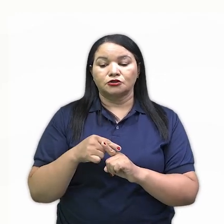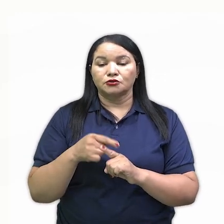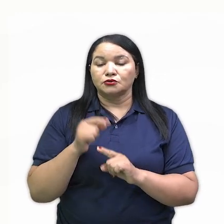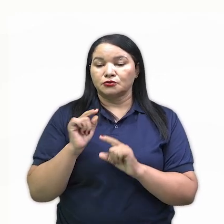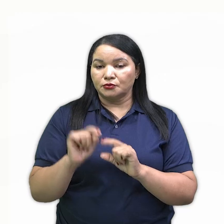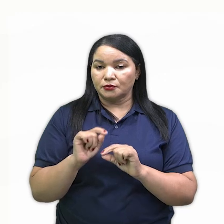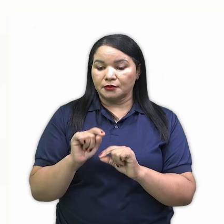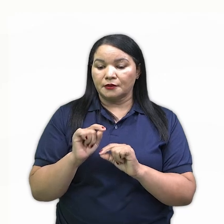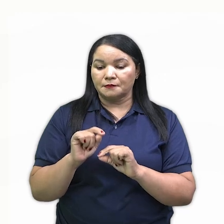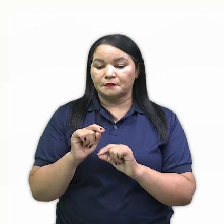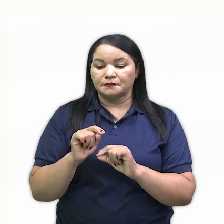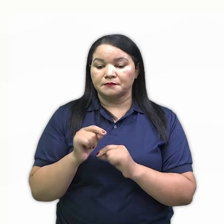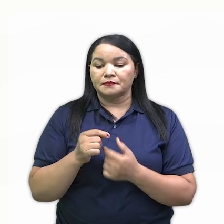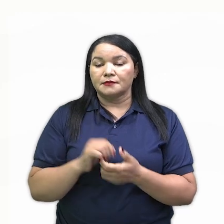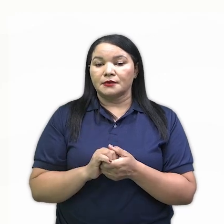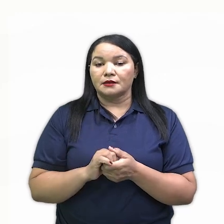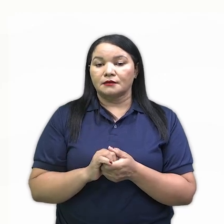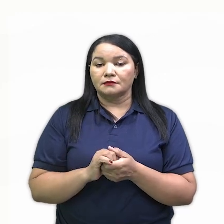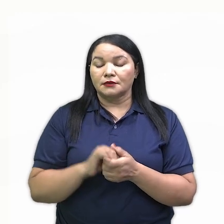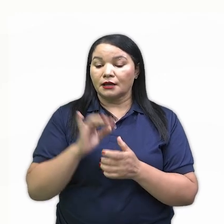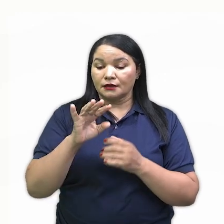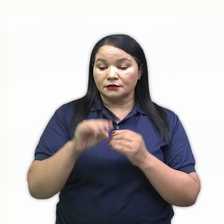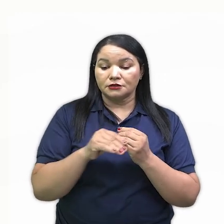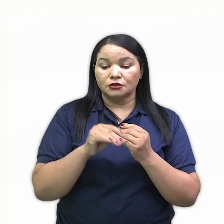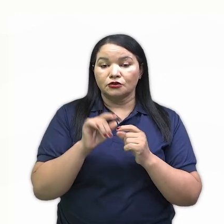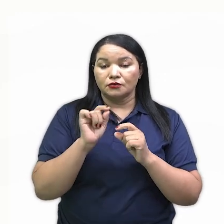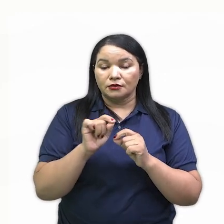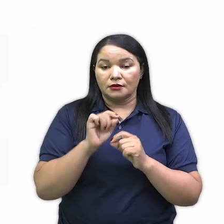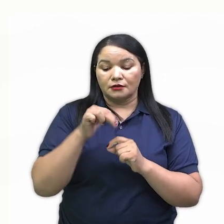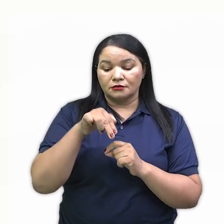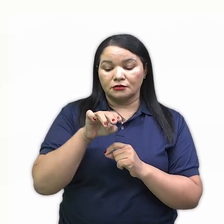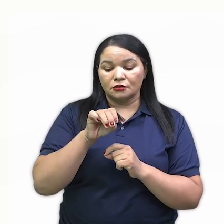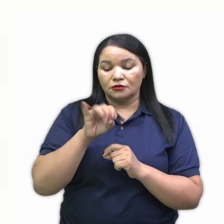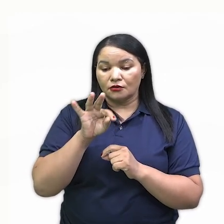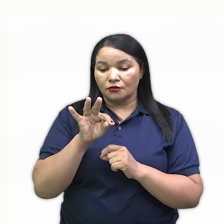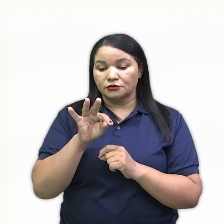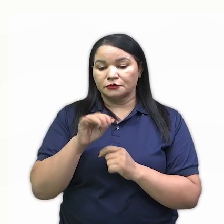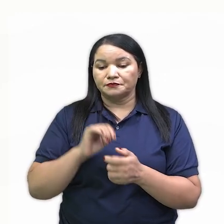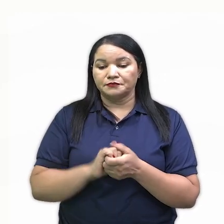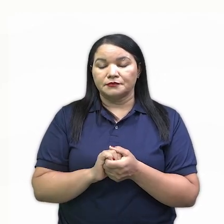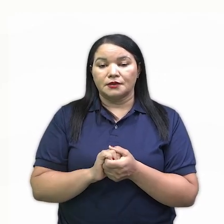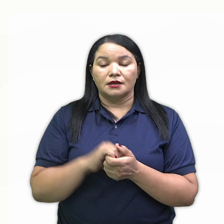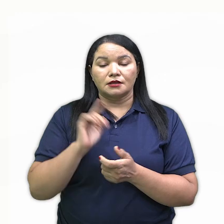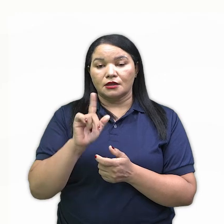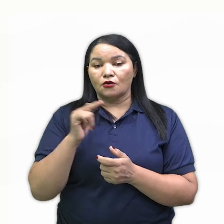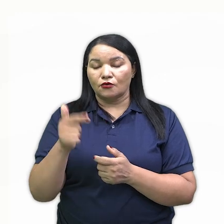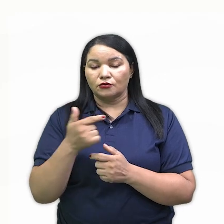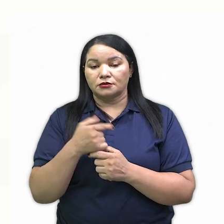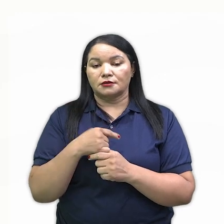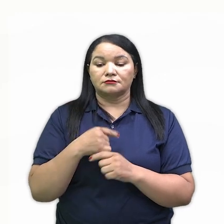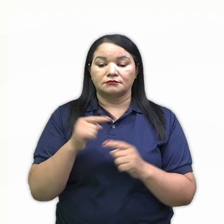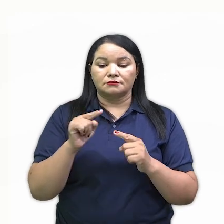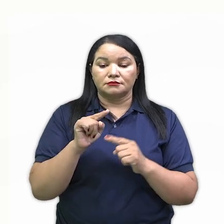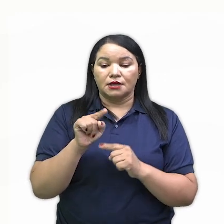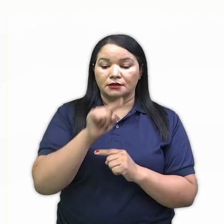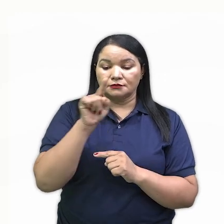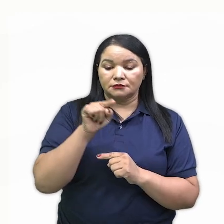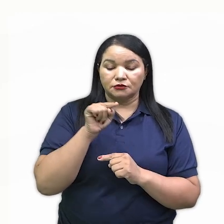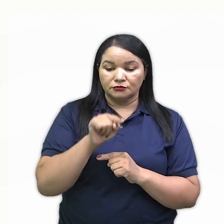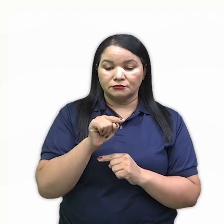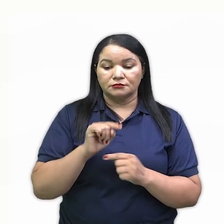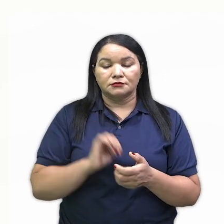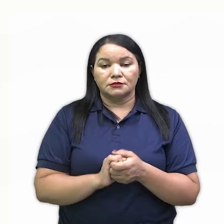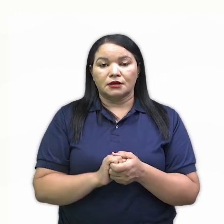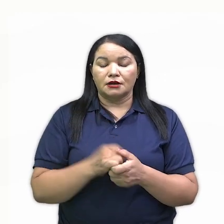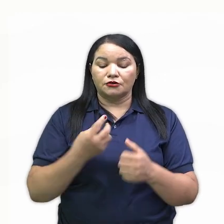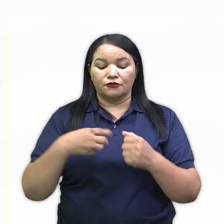Só faço acrescentar o not aqui. E na interrogativa aqui em cima, ó, o verbo to be vai lá para